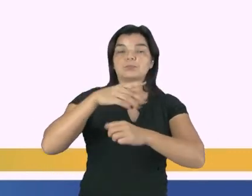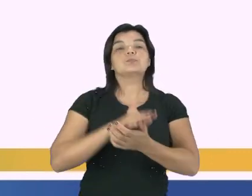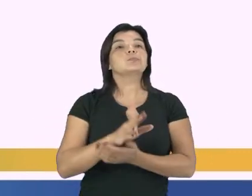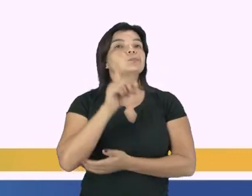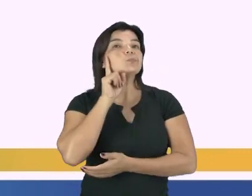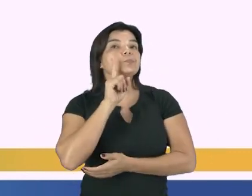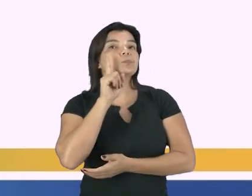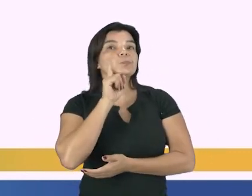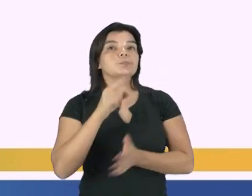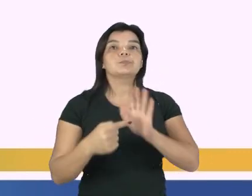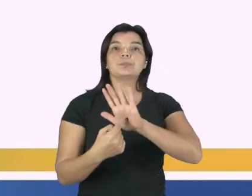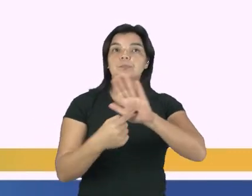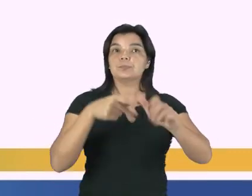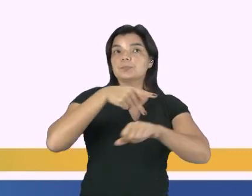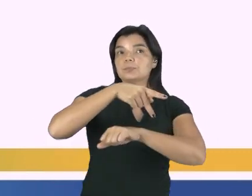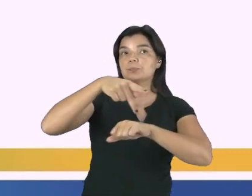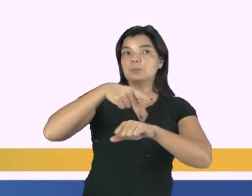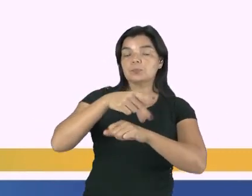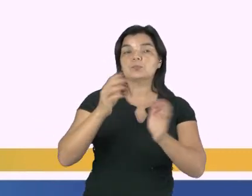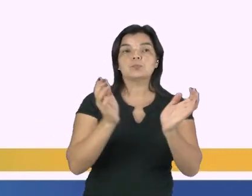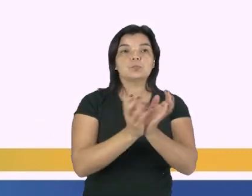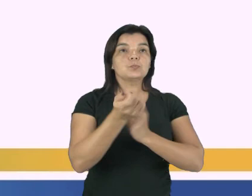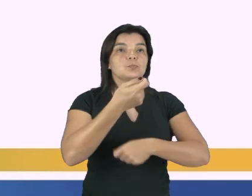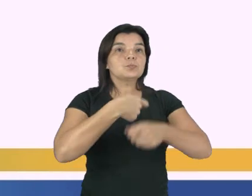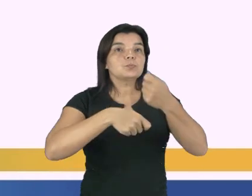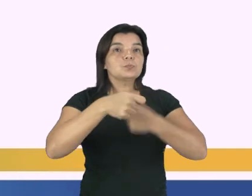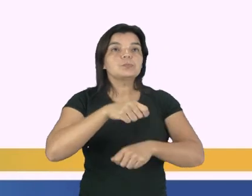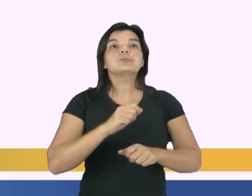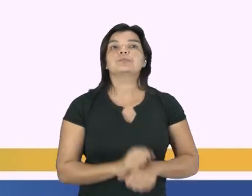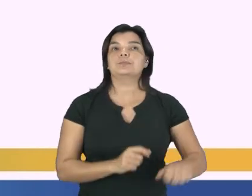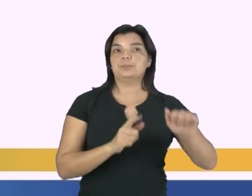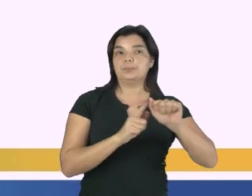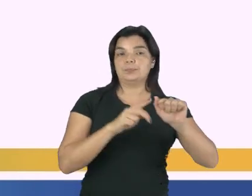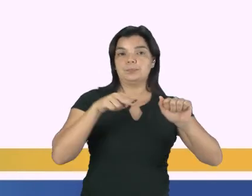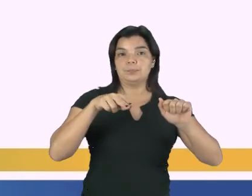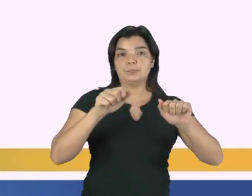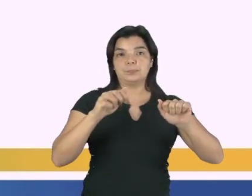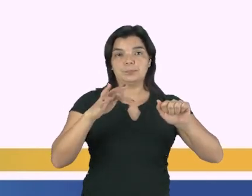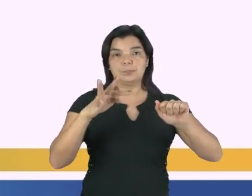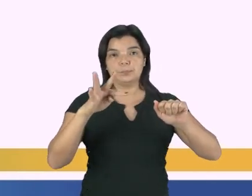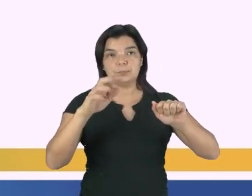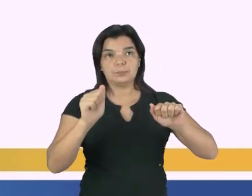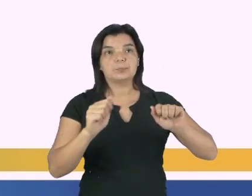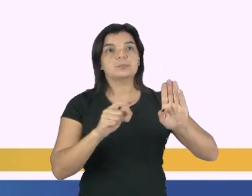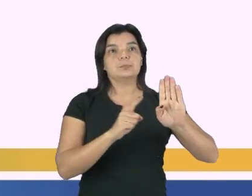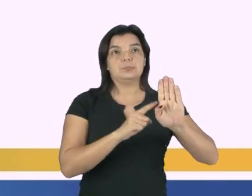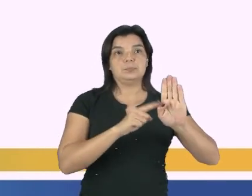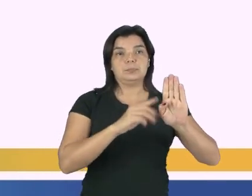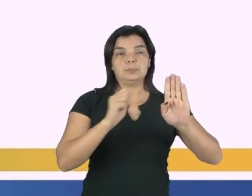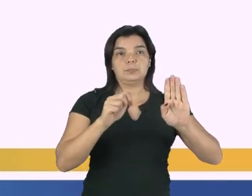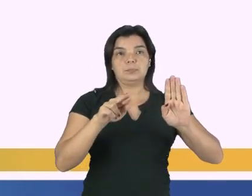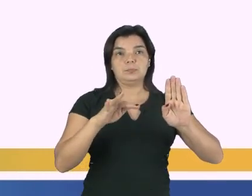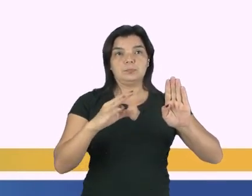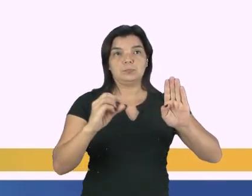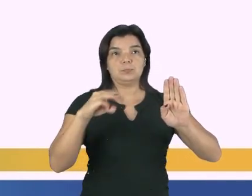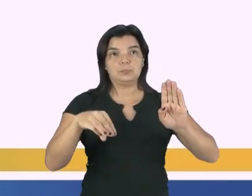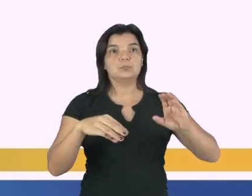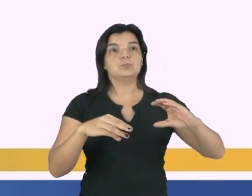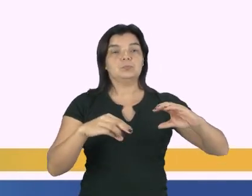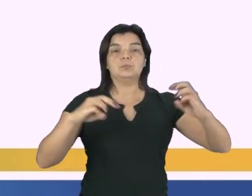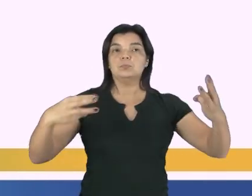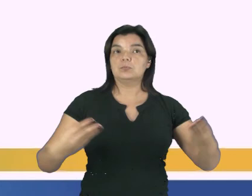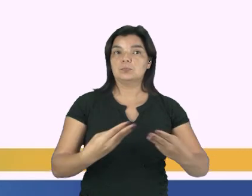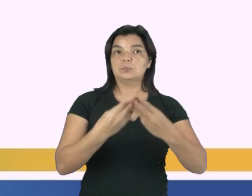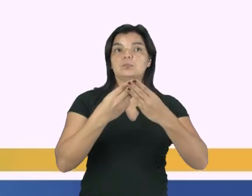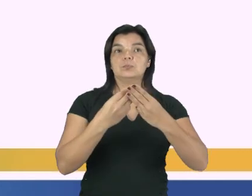sul-americanos destacados. Essas nações compõem um bloco econômico que é: letra A, é o NAFTA, letra B, CARICOM, letra